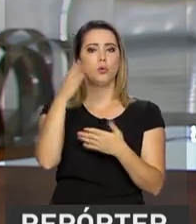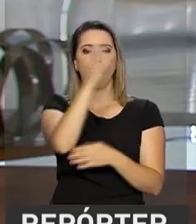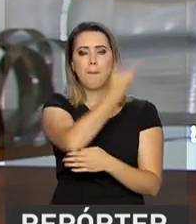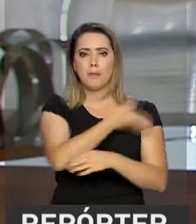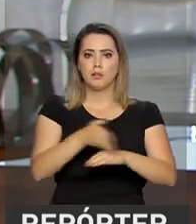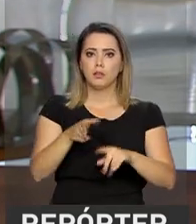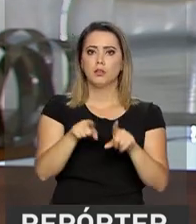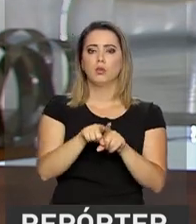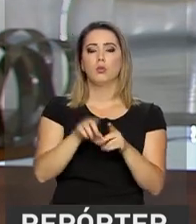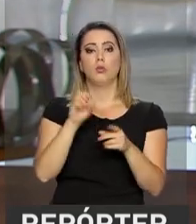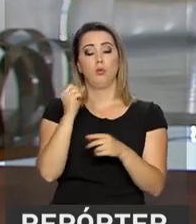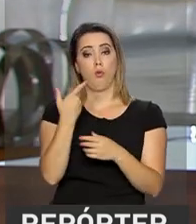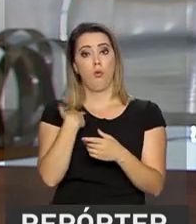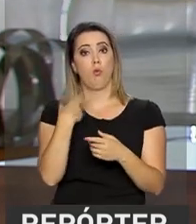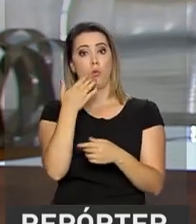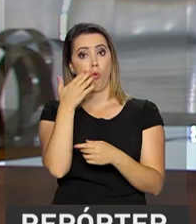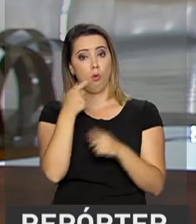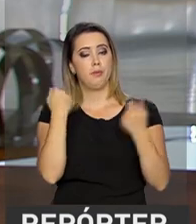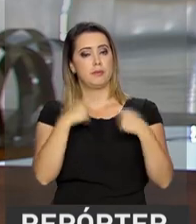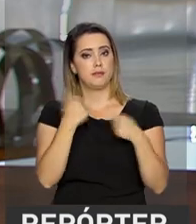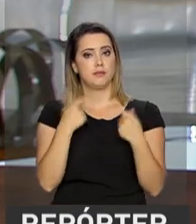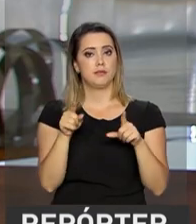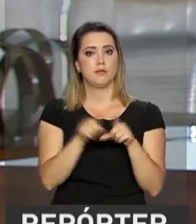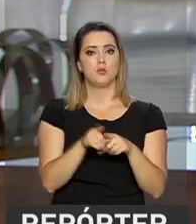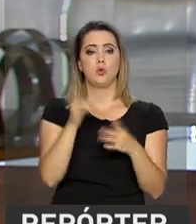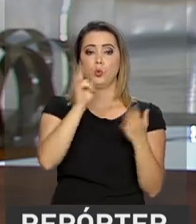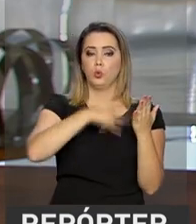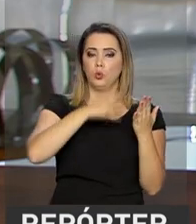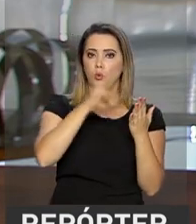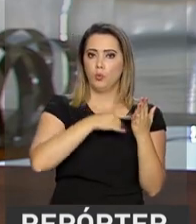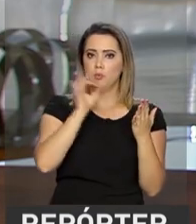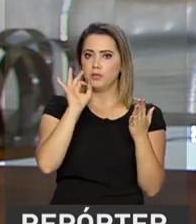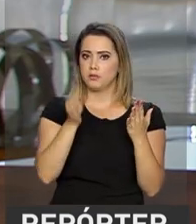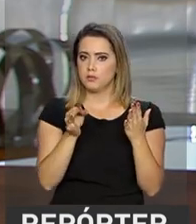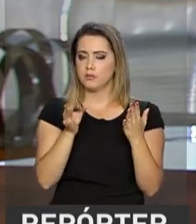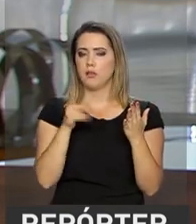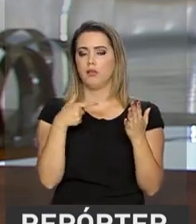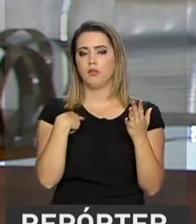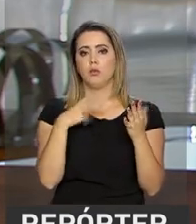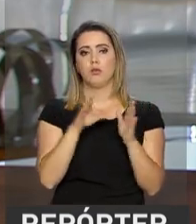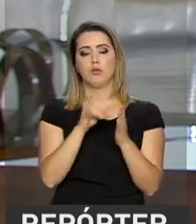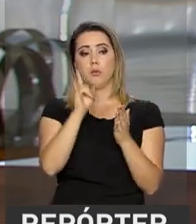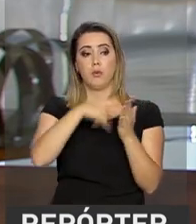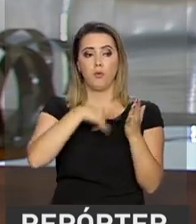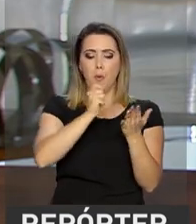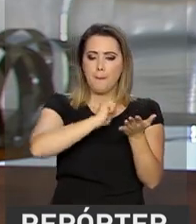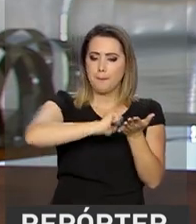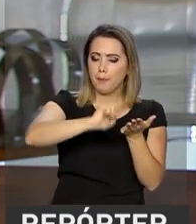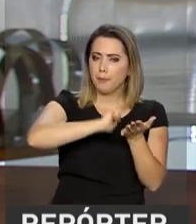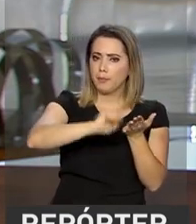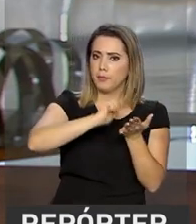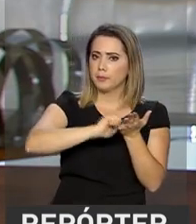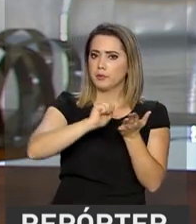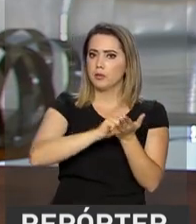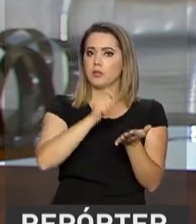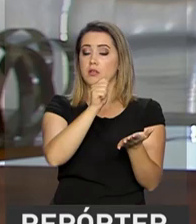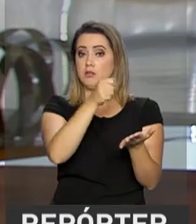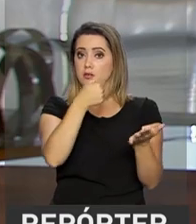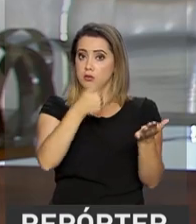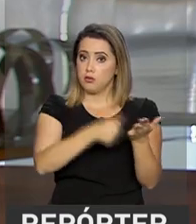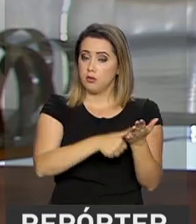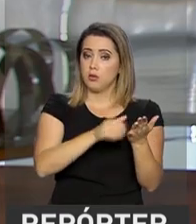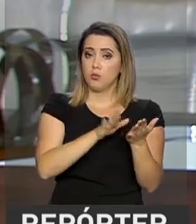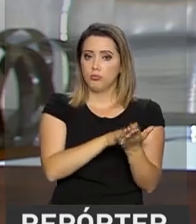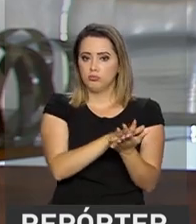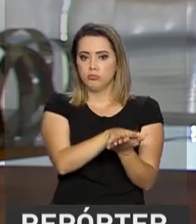digitalizada um documento de identificação oficial digitalizado e o formulário preenchido assinado e